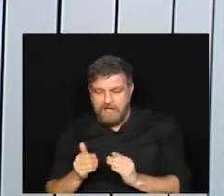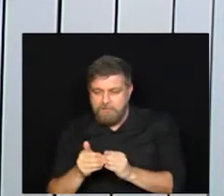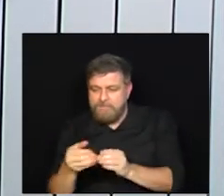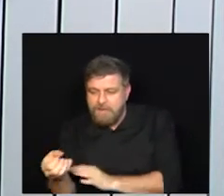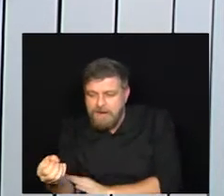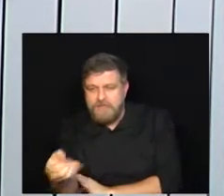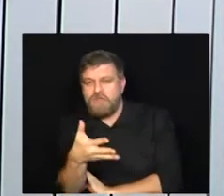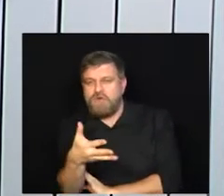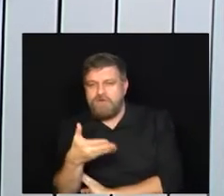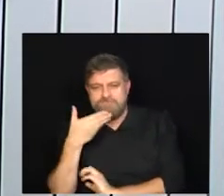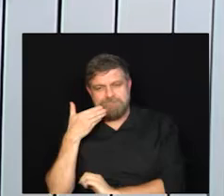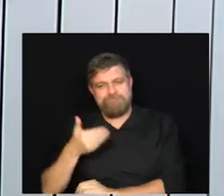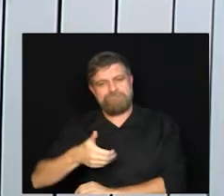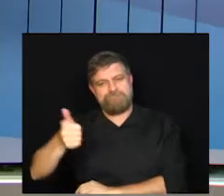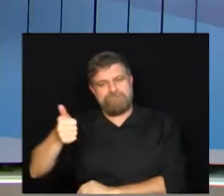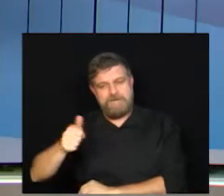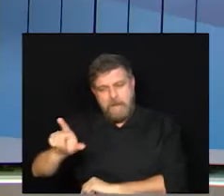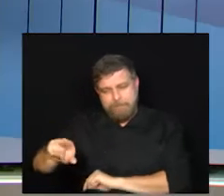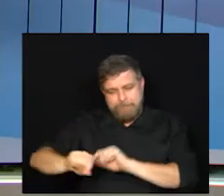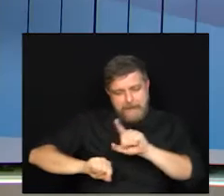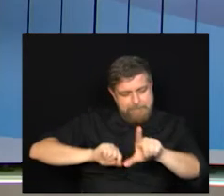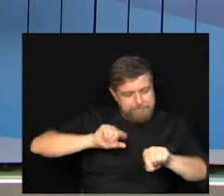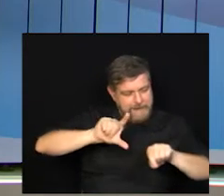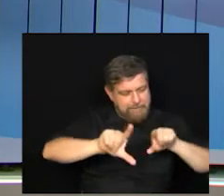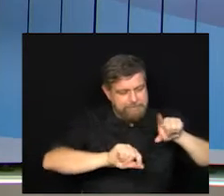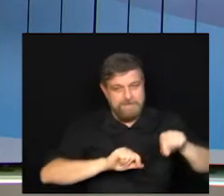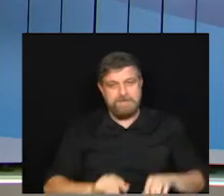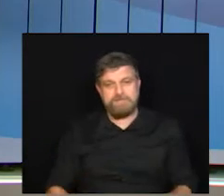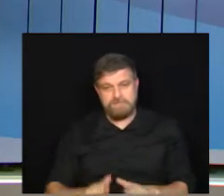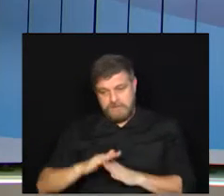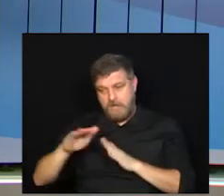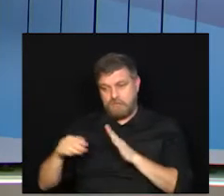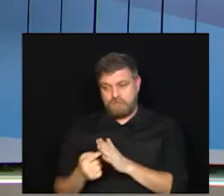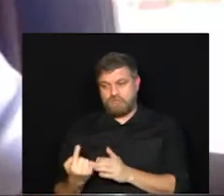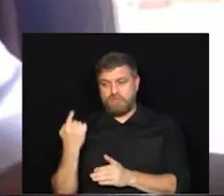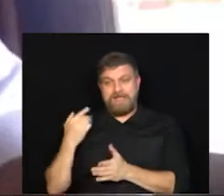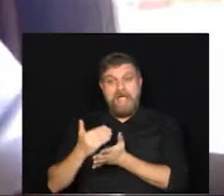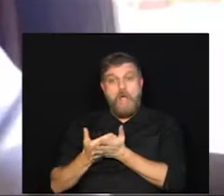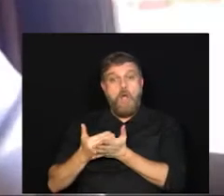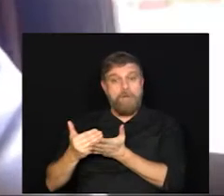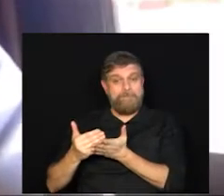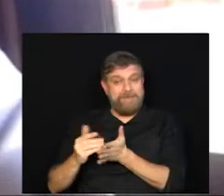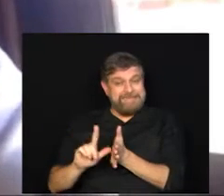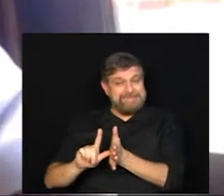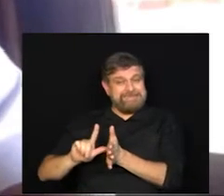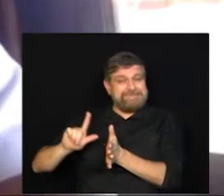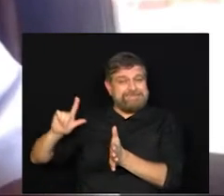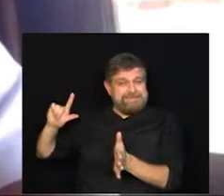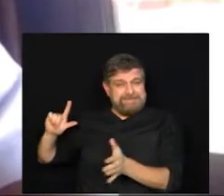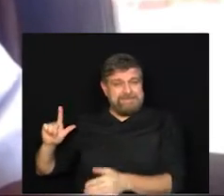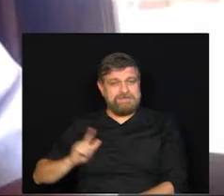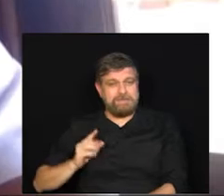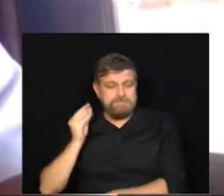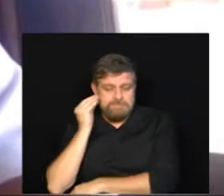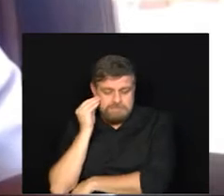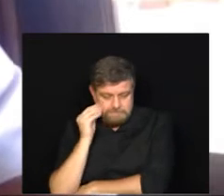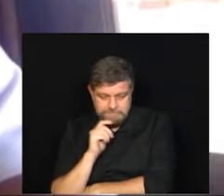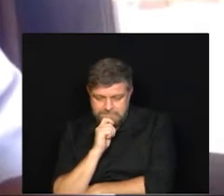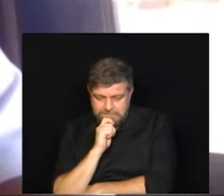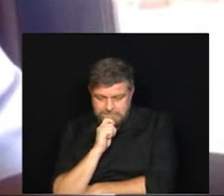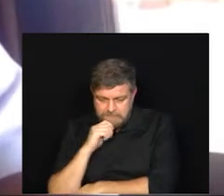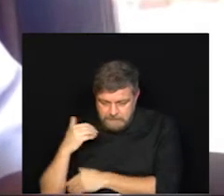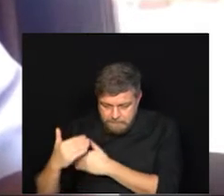novo. Exatamente. Então, tudo começa antes. Então, tem que estar sempre tentando pensar um passinho